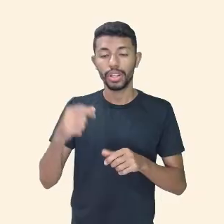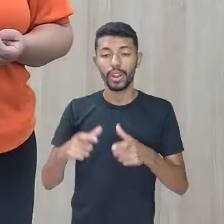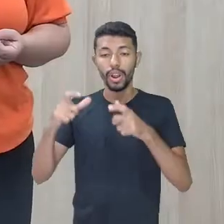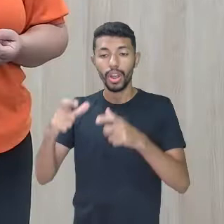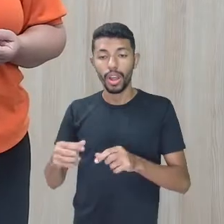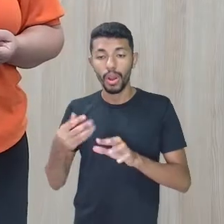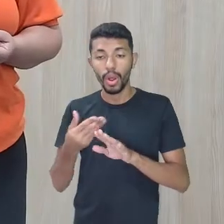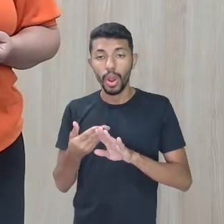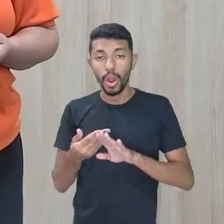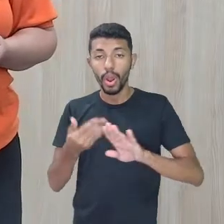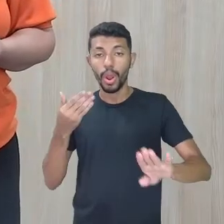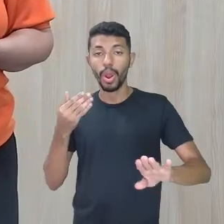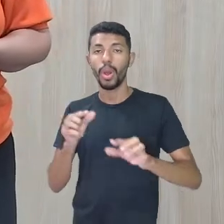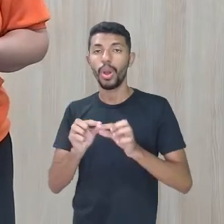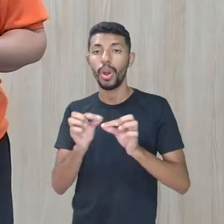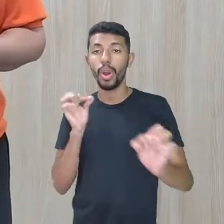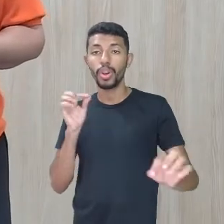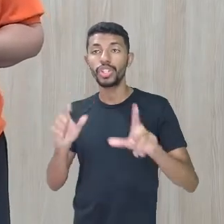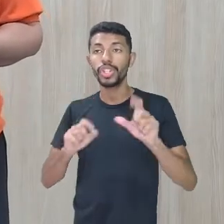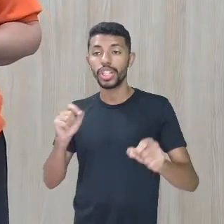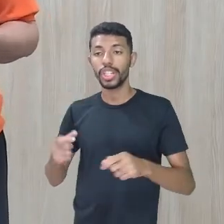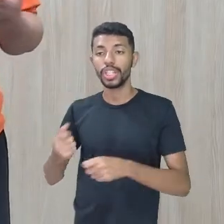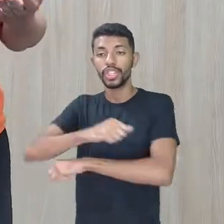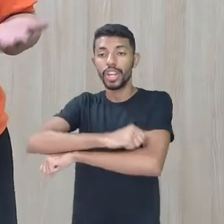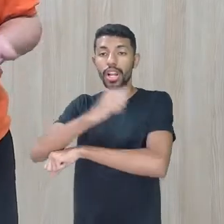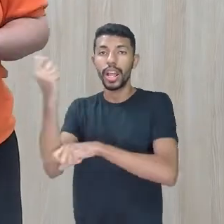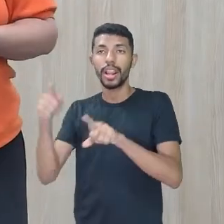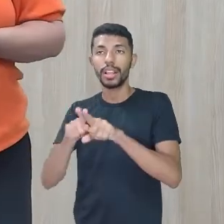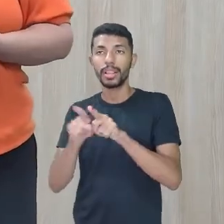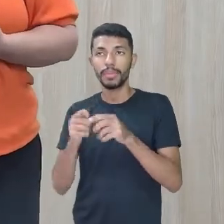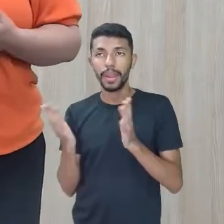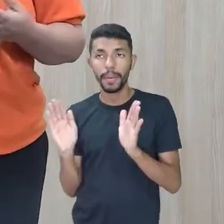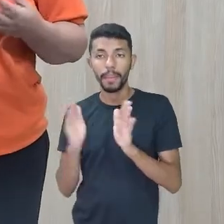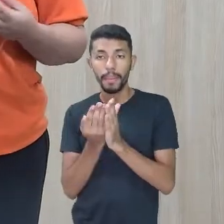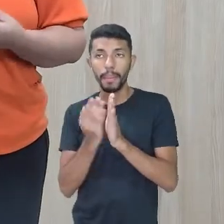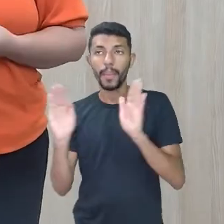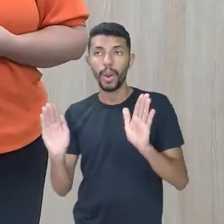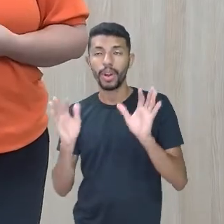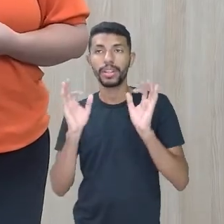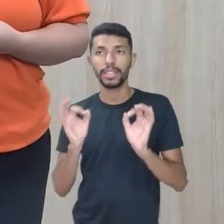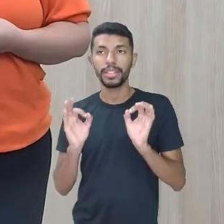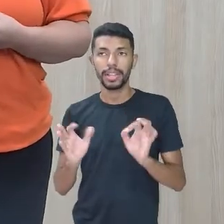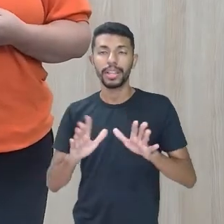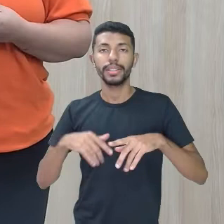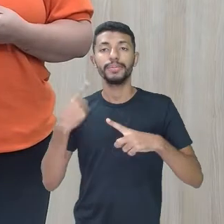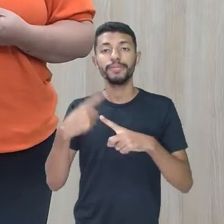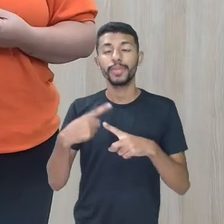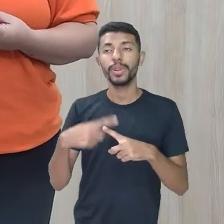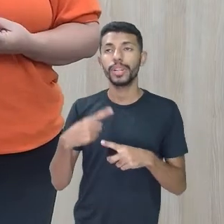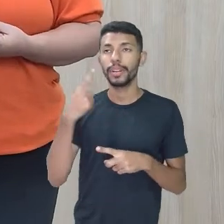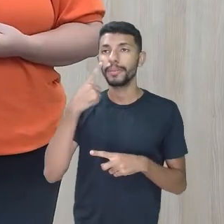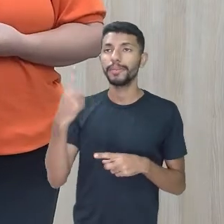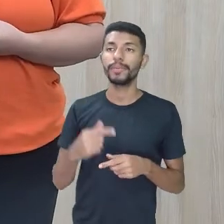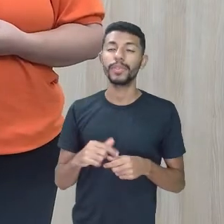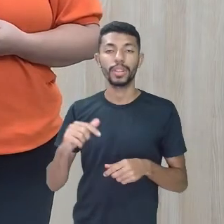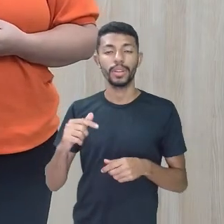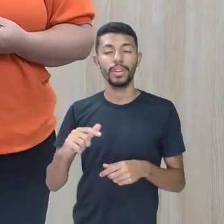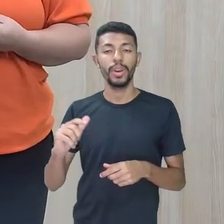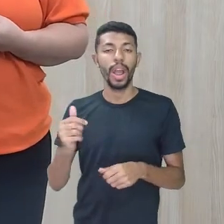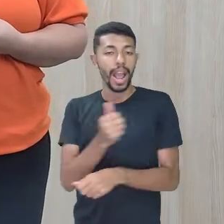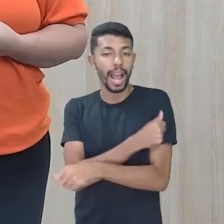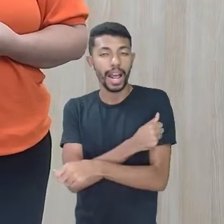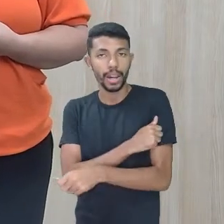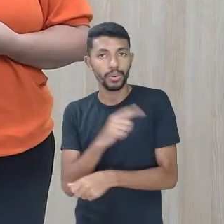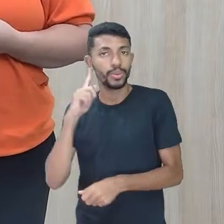Bom, vou voltar aqui e concluir aqui. Longe da janela e porta, porque esse estudante com surdez, esse